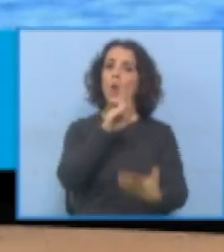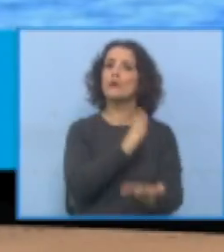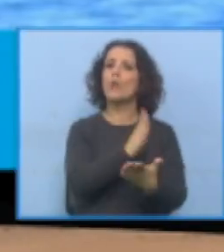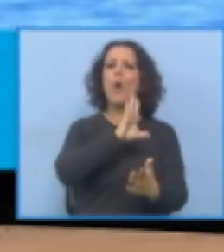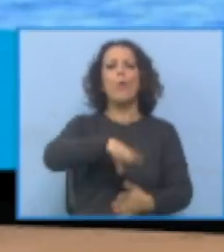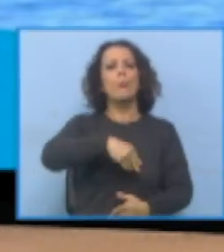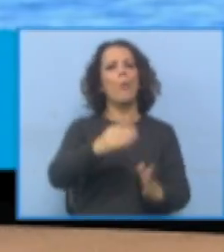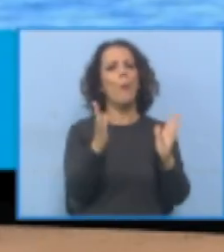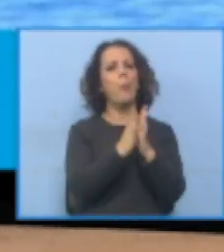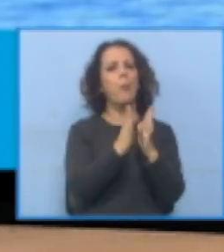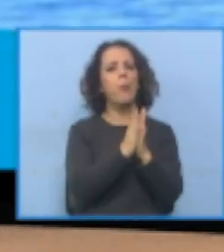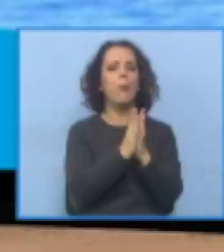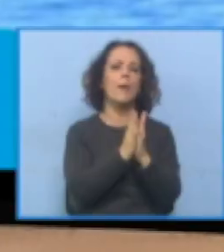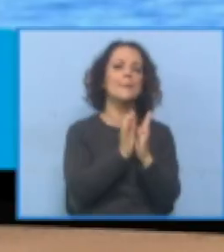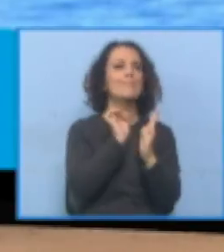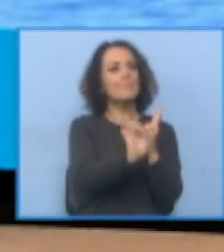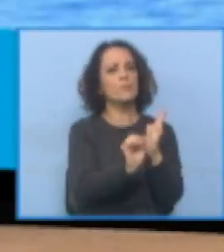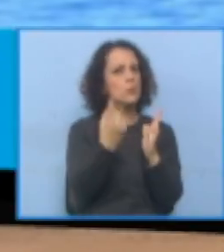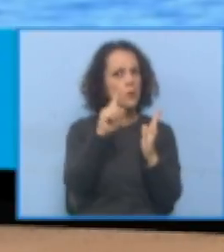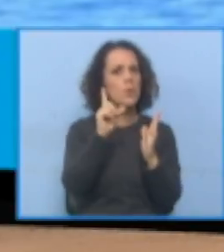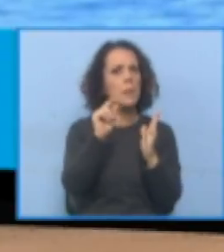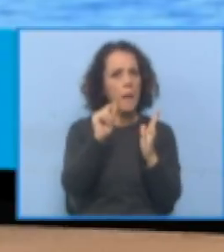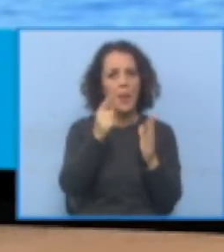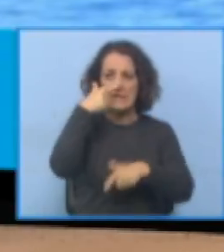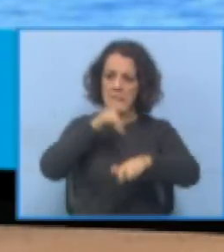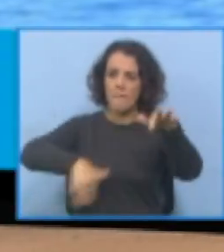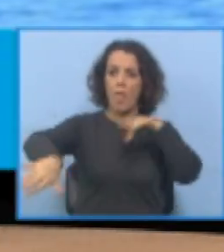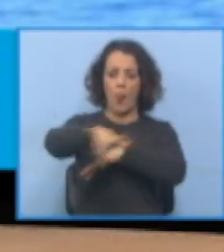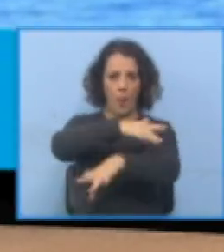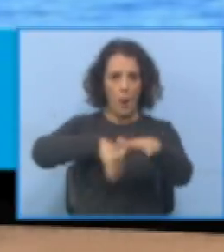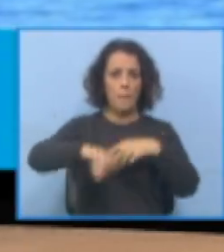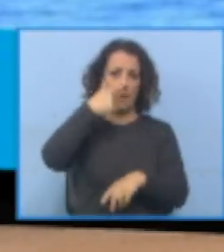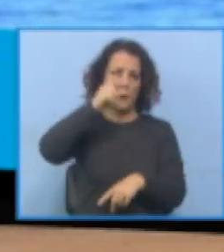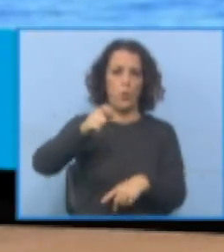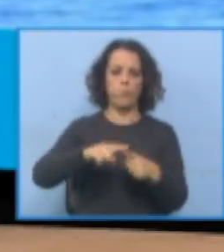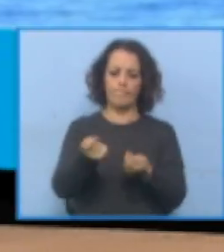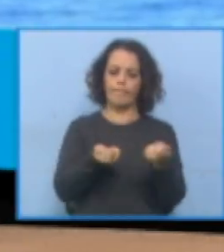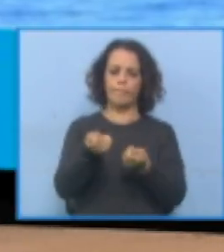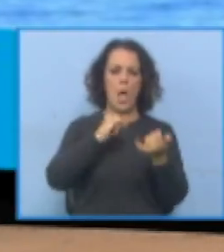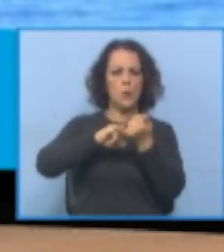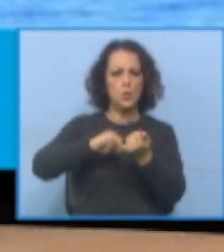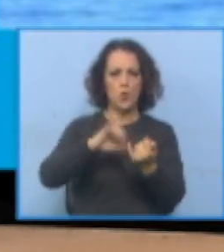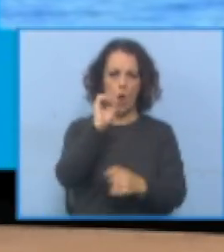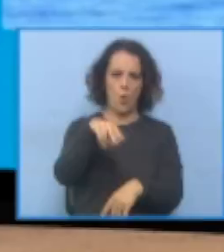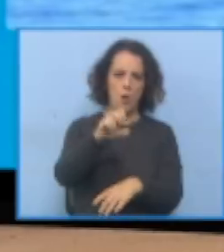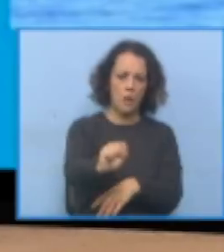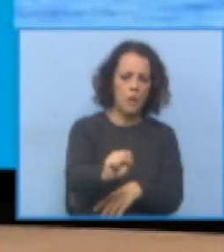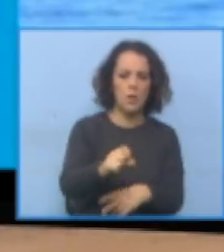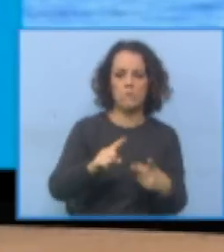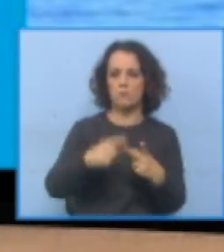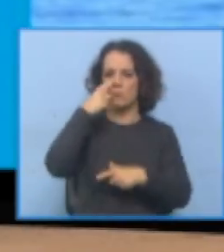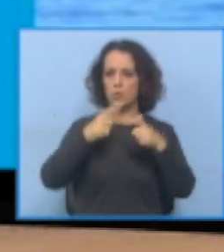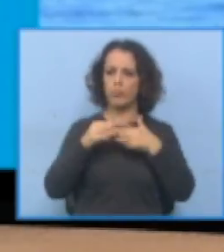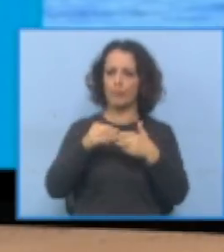mundo pastoral, digamos assim, mas também do mundo civil. Vamos ter lá gente que está à frente de ONGs, mesmo gente que está na